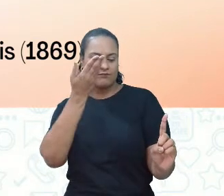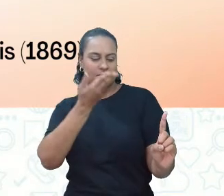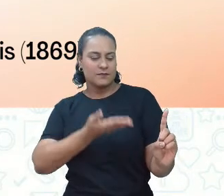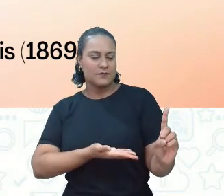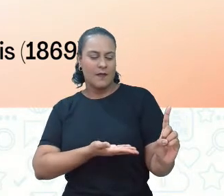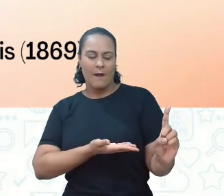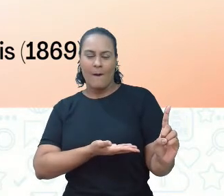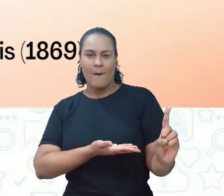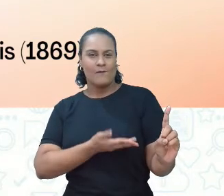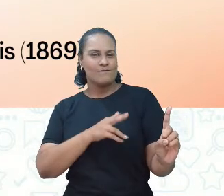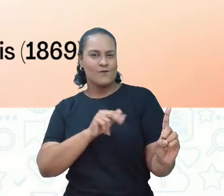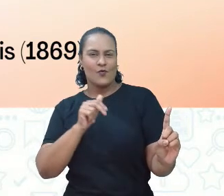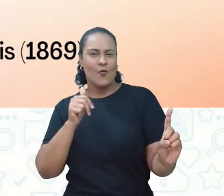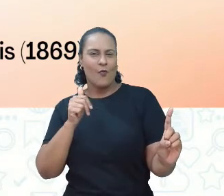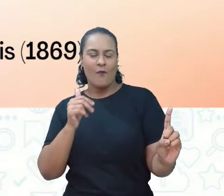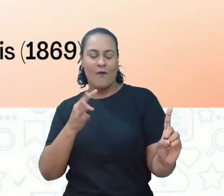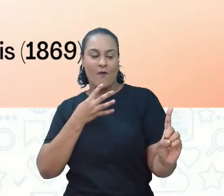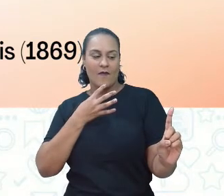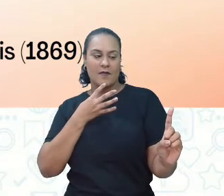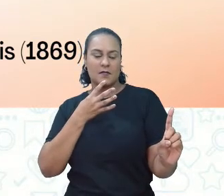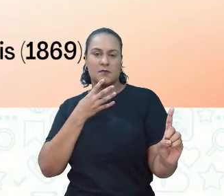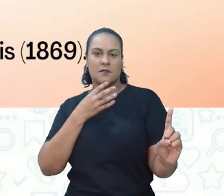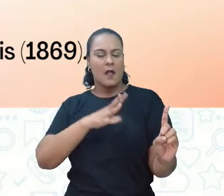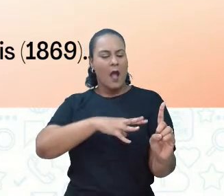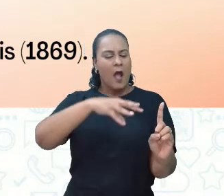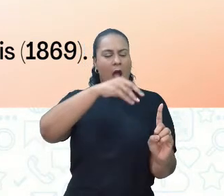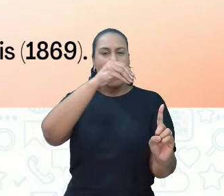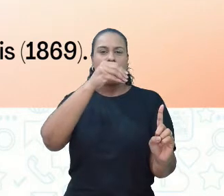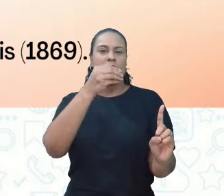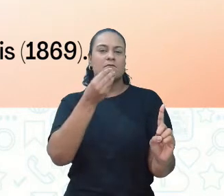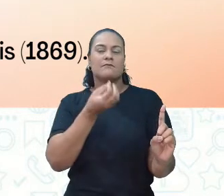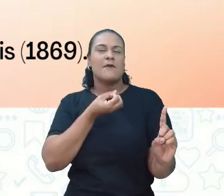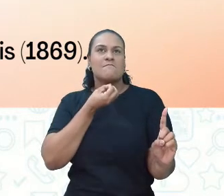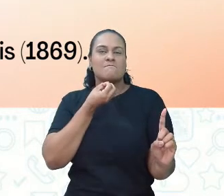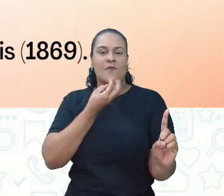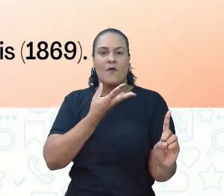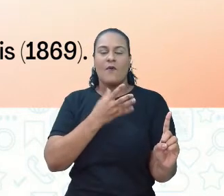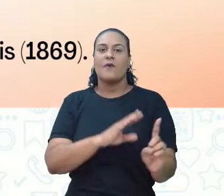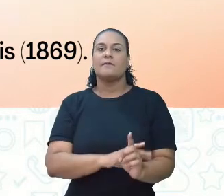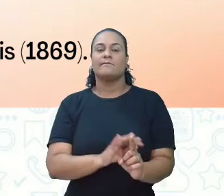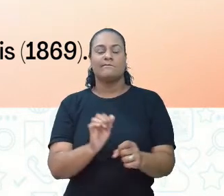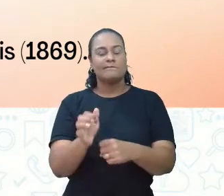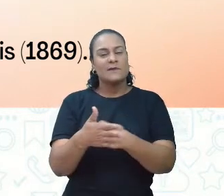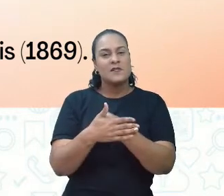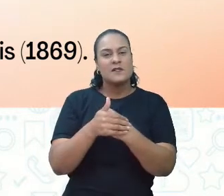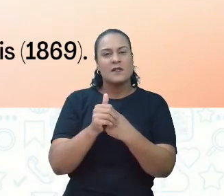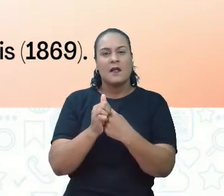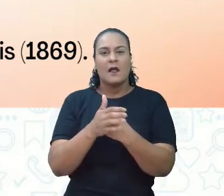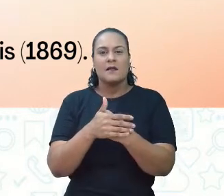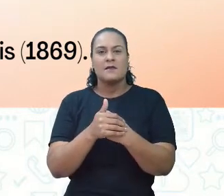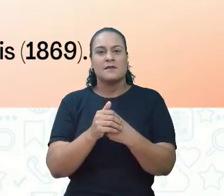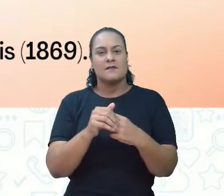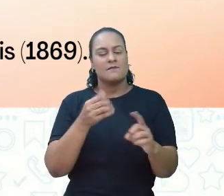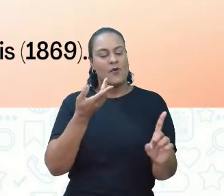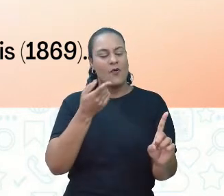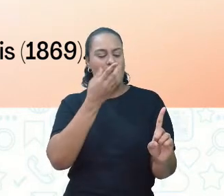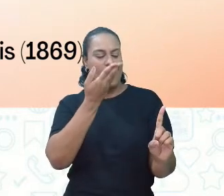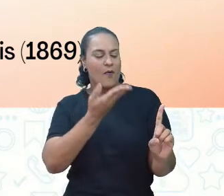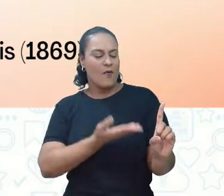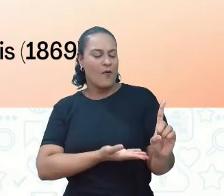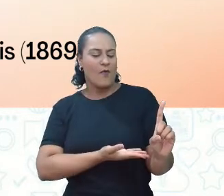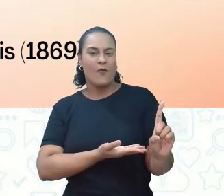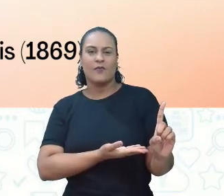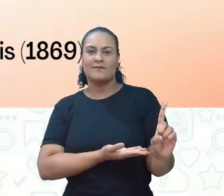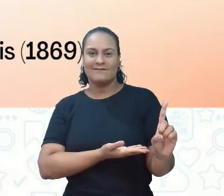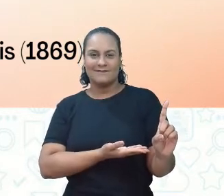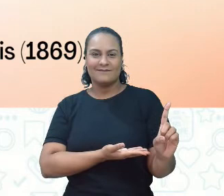raras. Alma tão boa e tão elevada, sensibilidade tão melindrosa, razão tão reta não